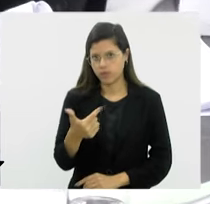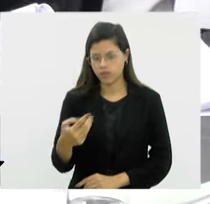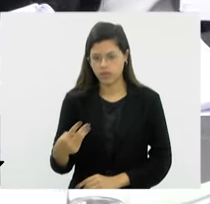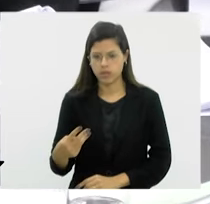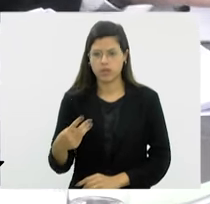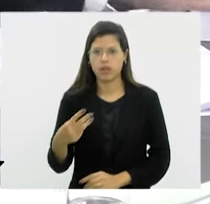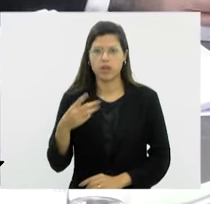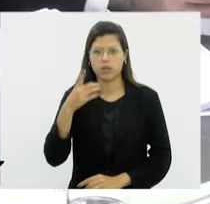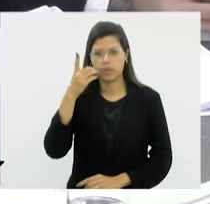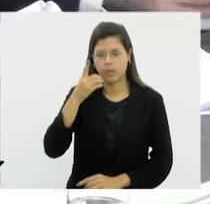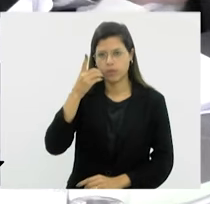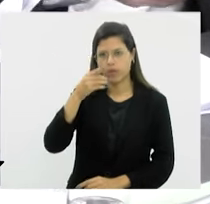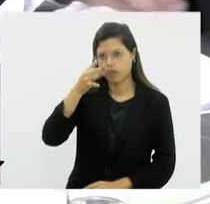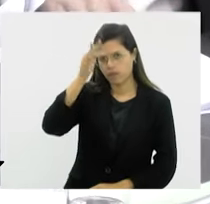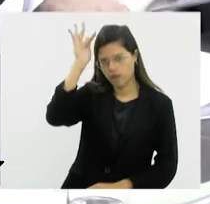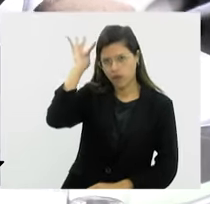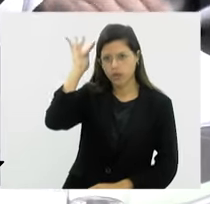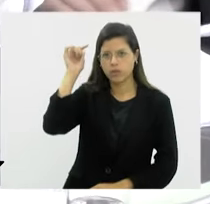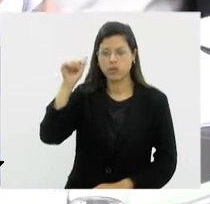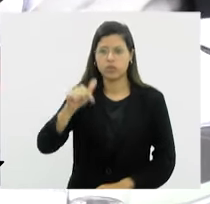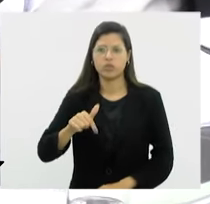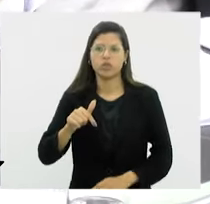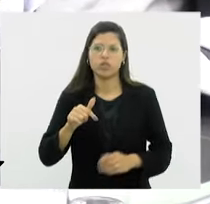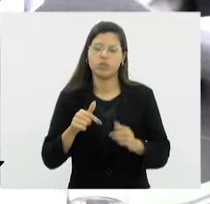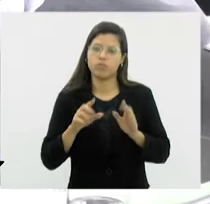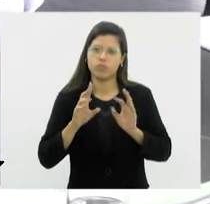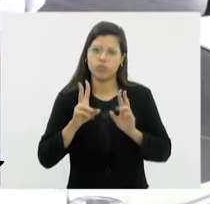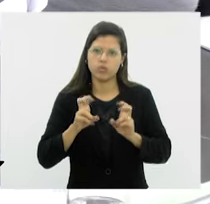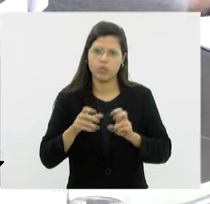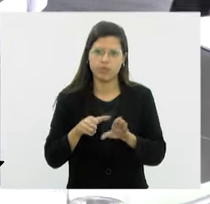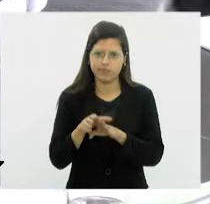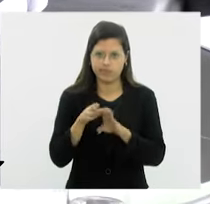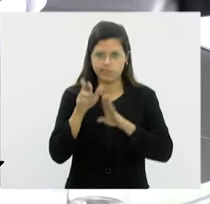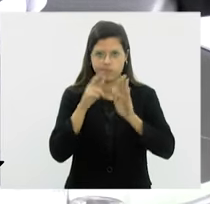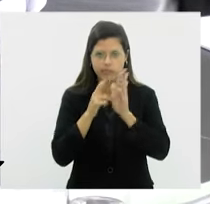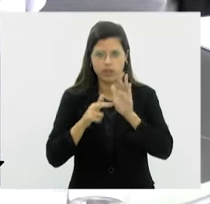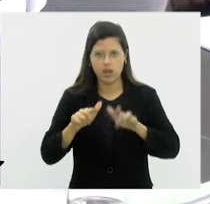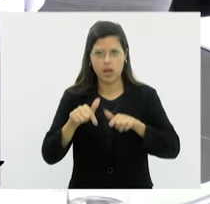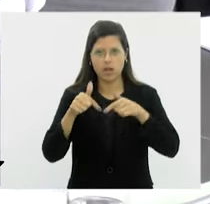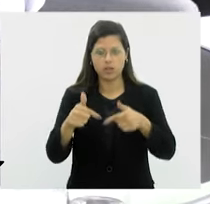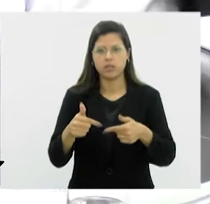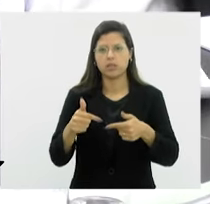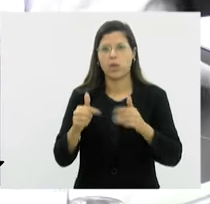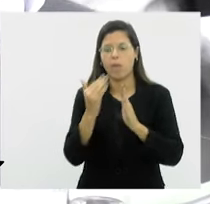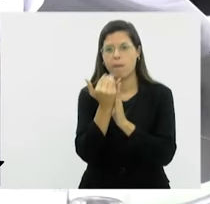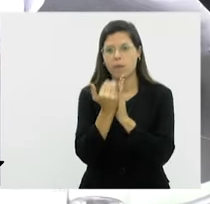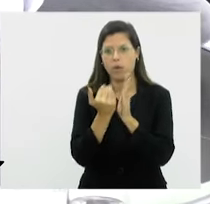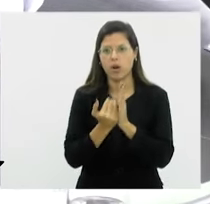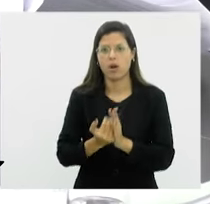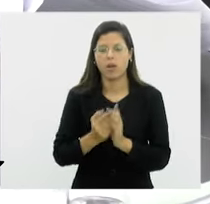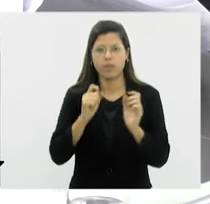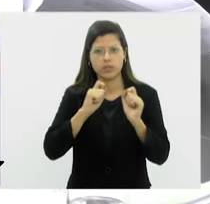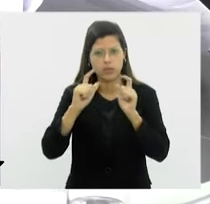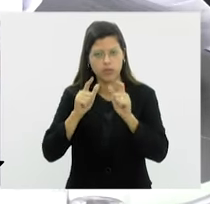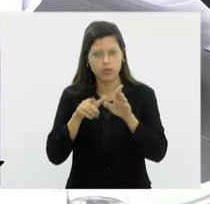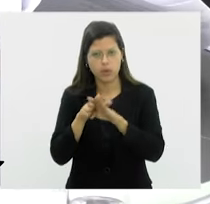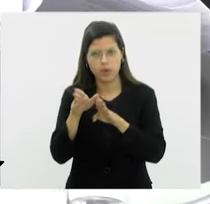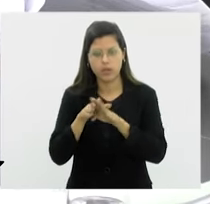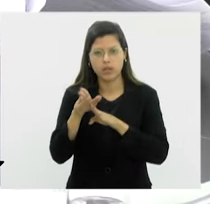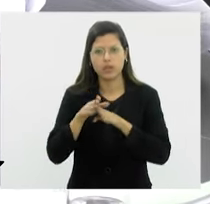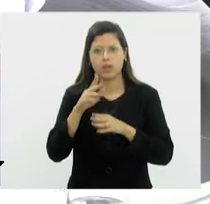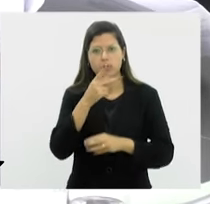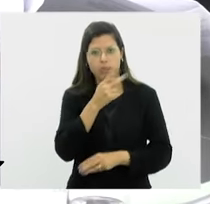autoria do deputado Fred Pacheco, que institui diretrizes, estratégias e ações para o programa de atenção e orientação às mães e pais